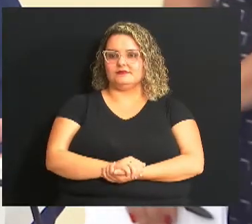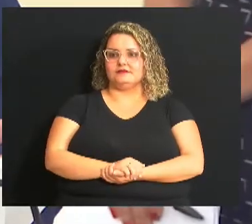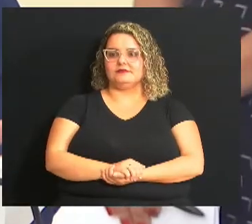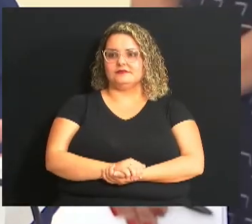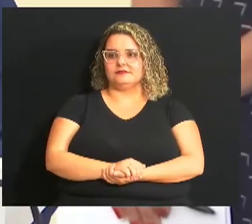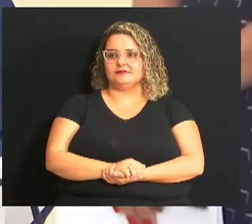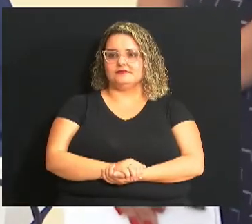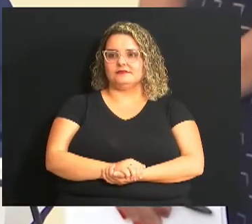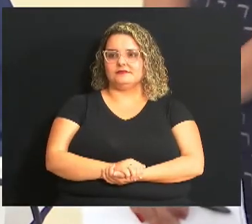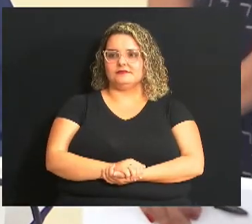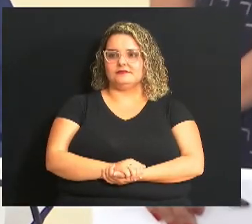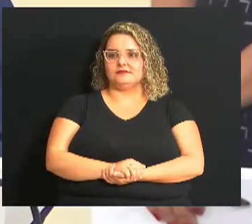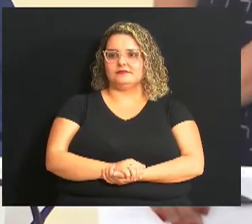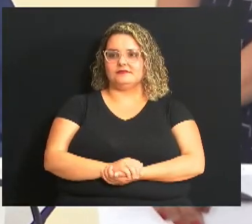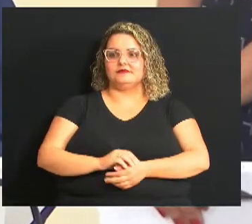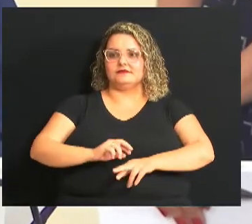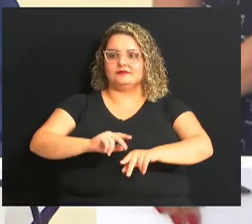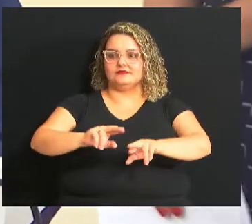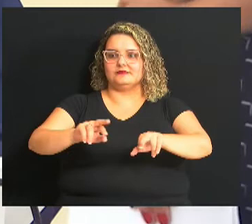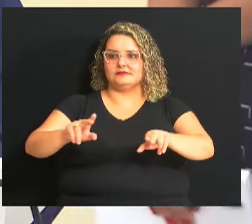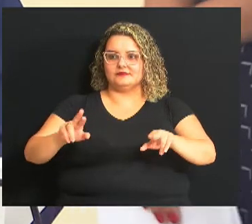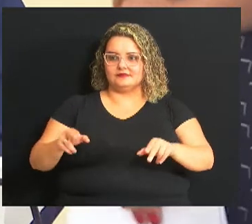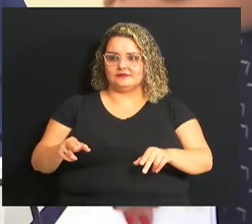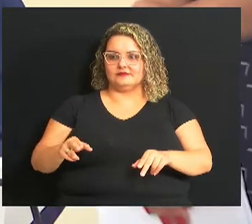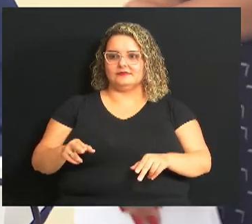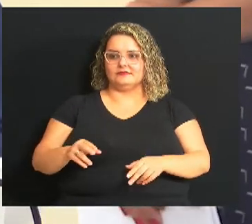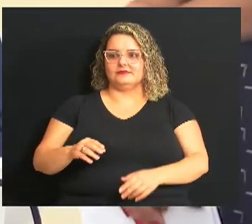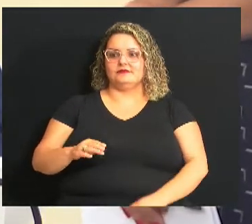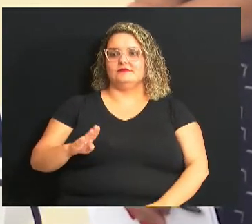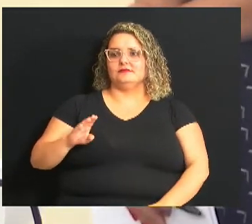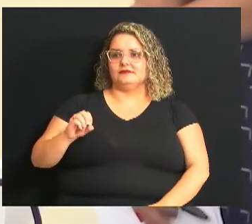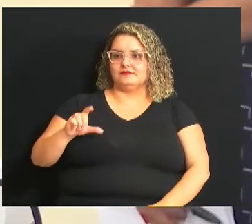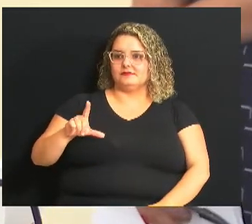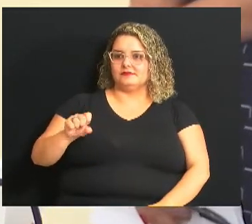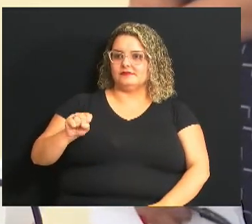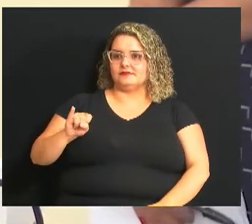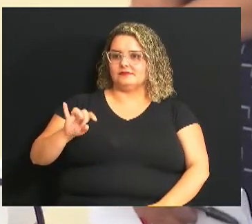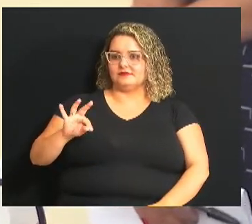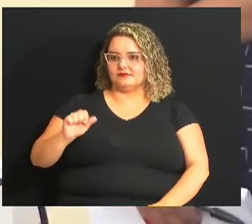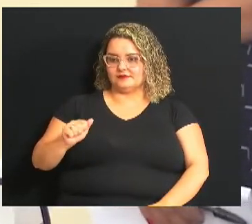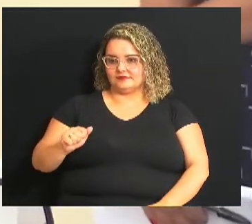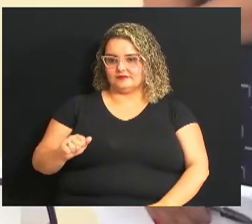e diversos bolsistas universitários